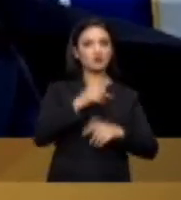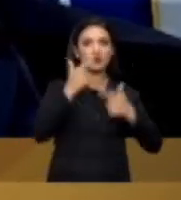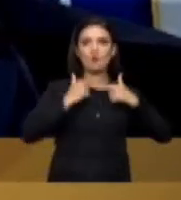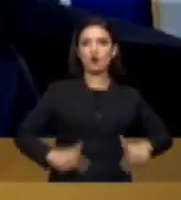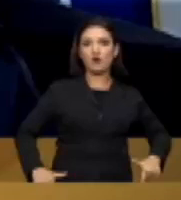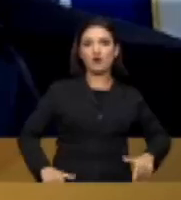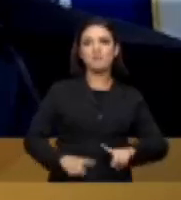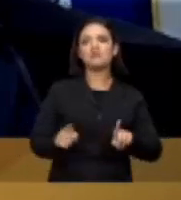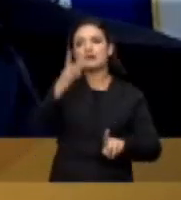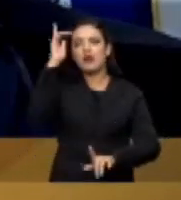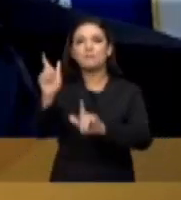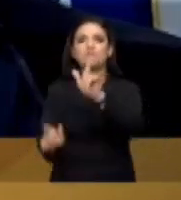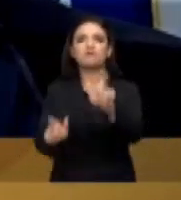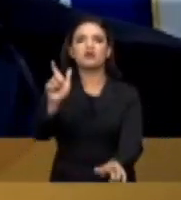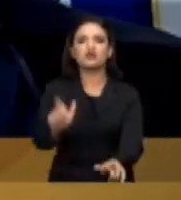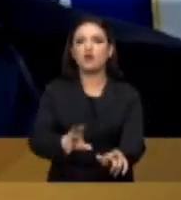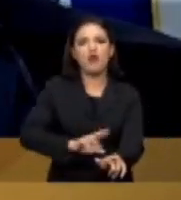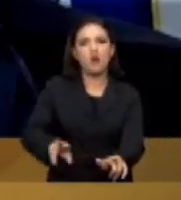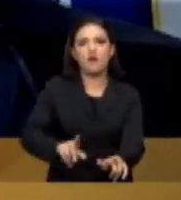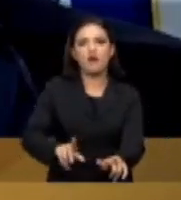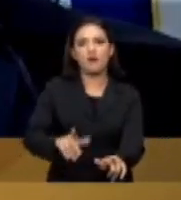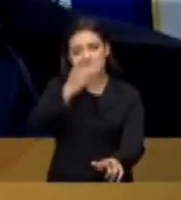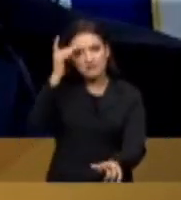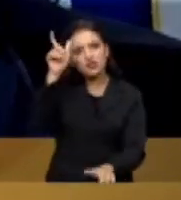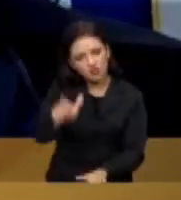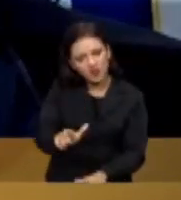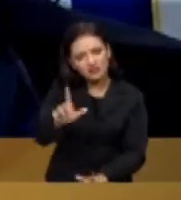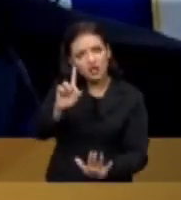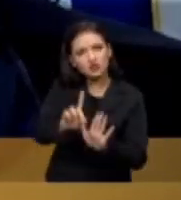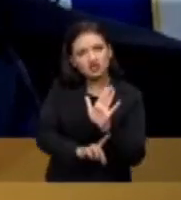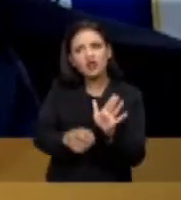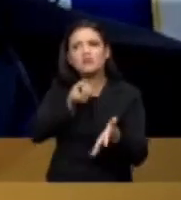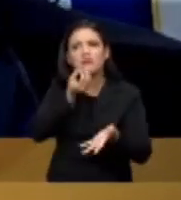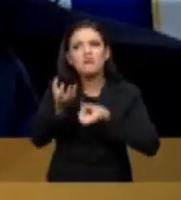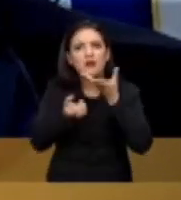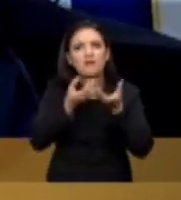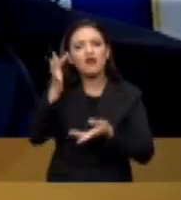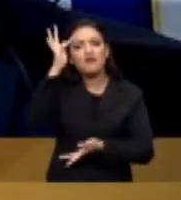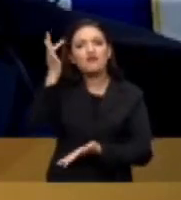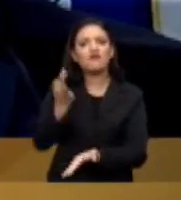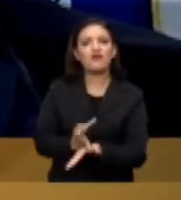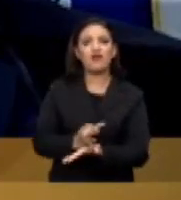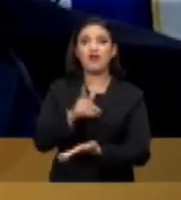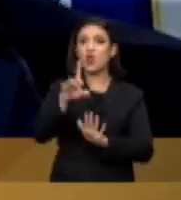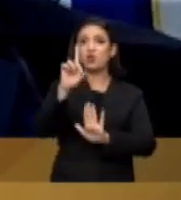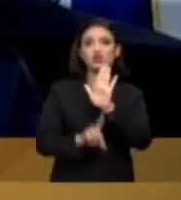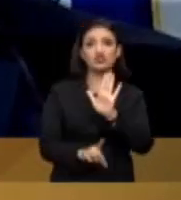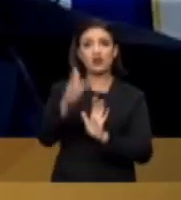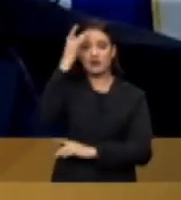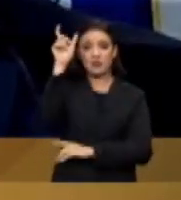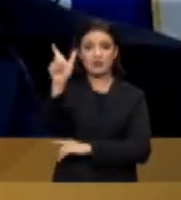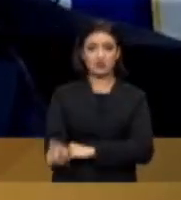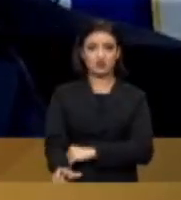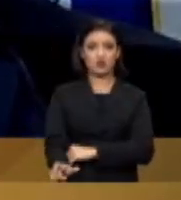têm o direito de professar sua fé. Direitos e garantias são postos em defesa do cidadão contra o Estado e